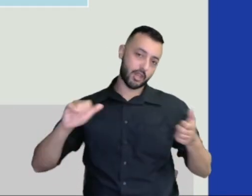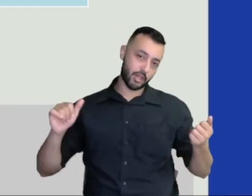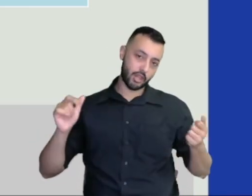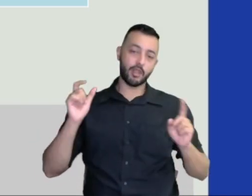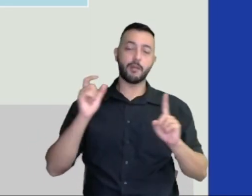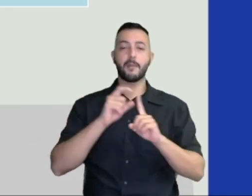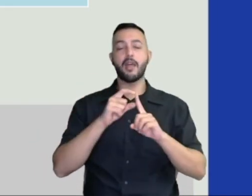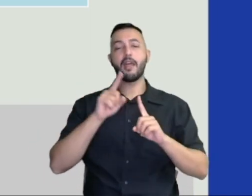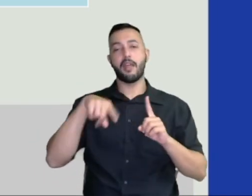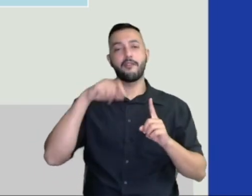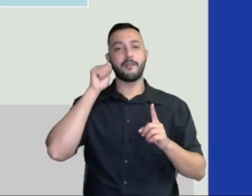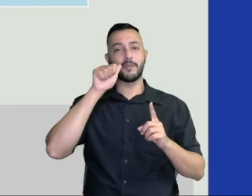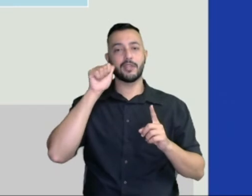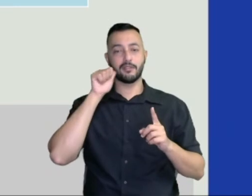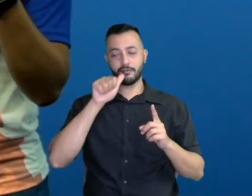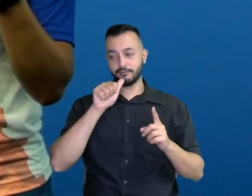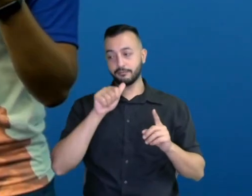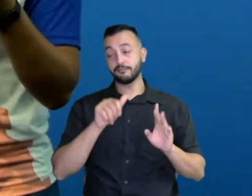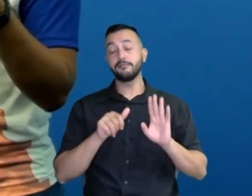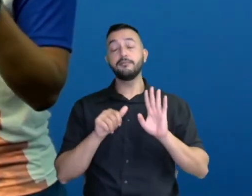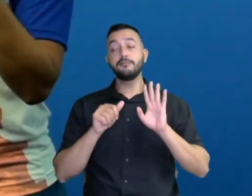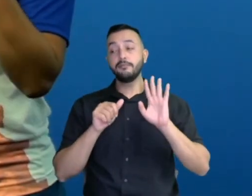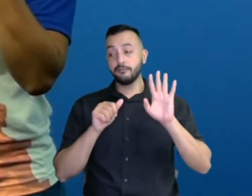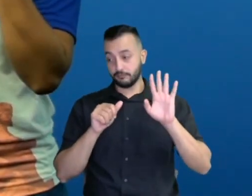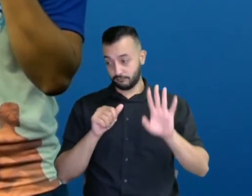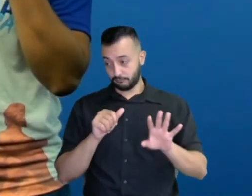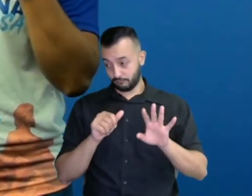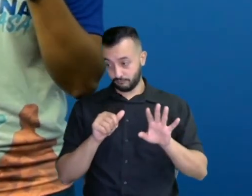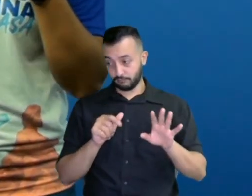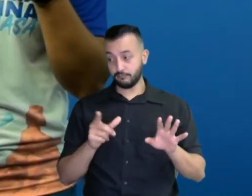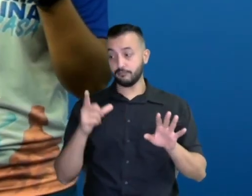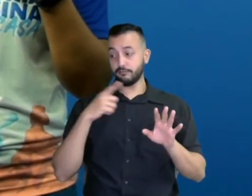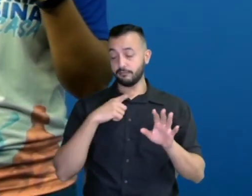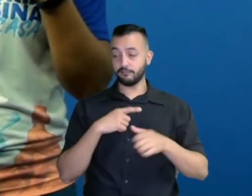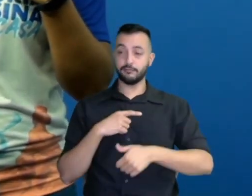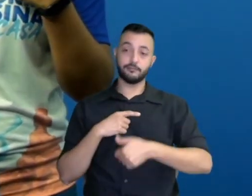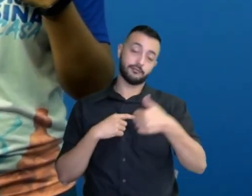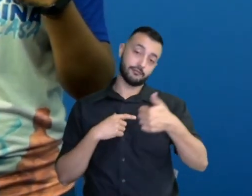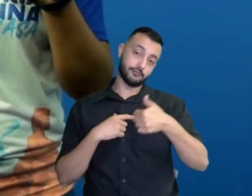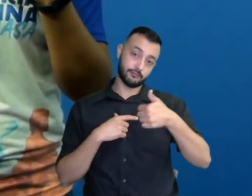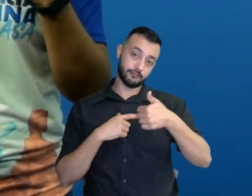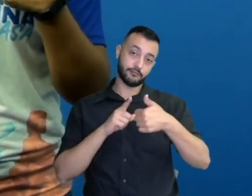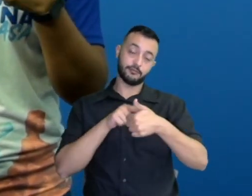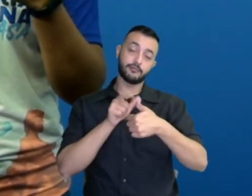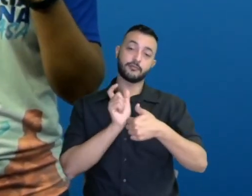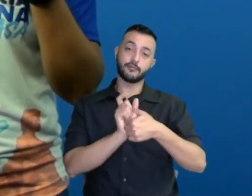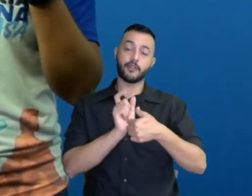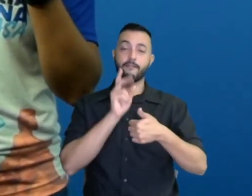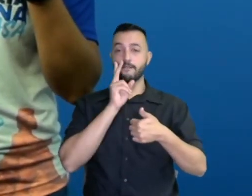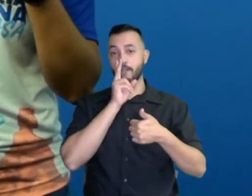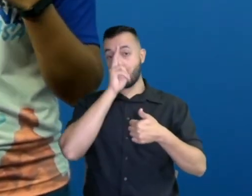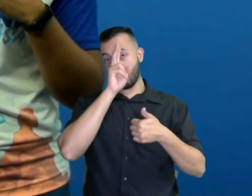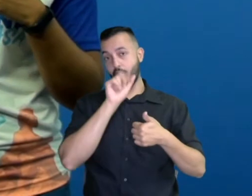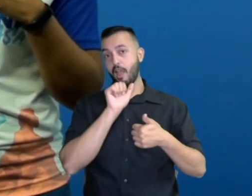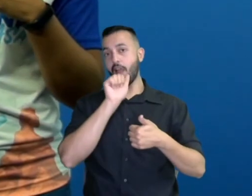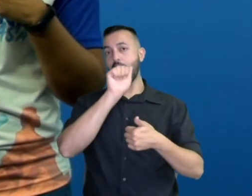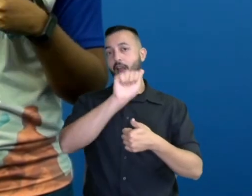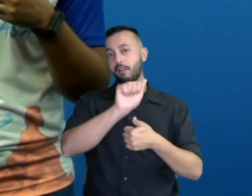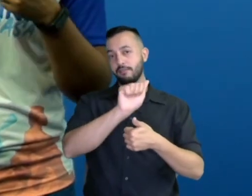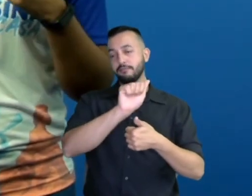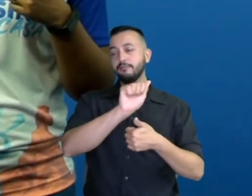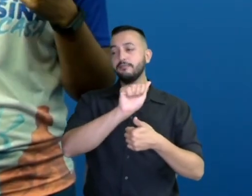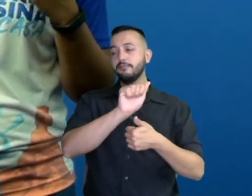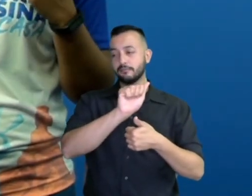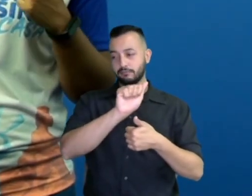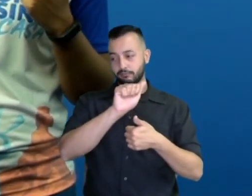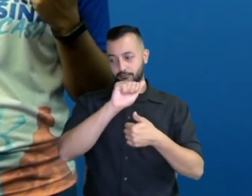palavra feminina, só que ela tem a primeira sílaba tônica começada com a letra A.